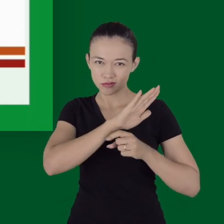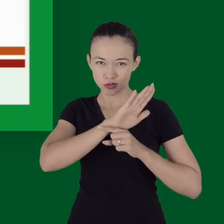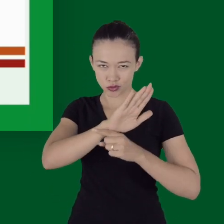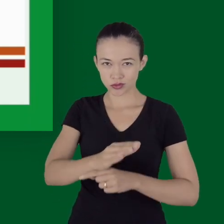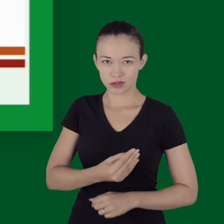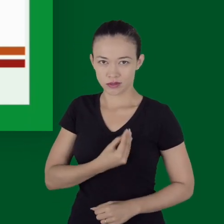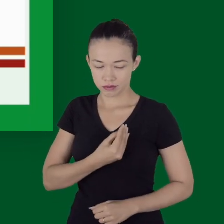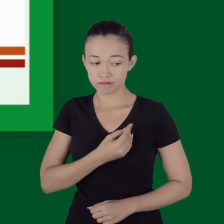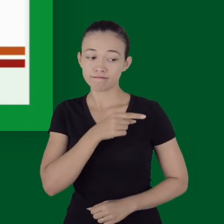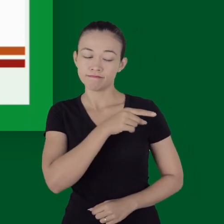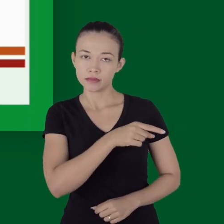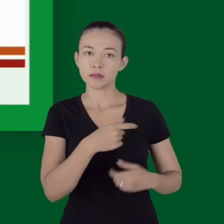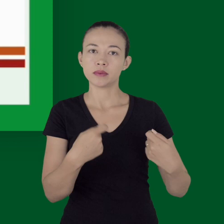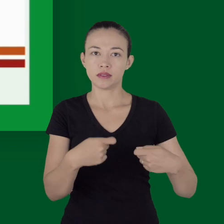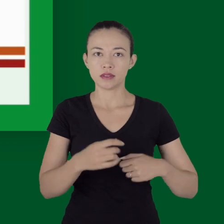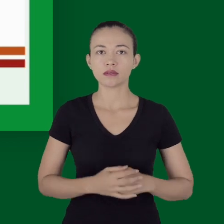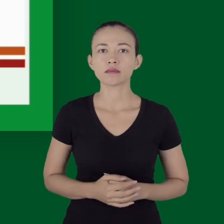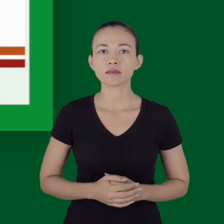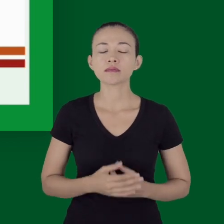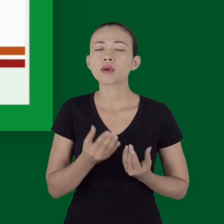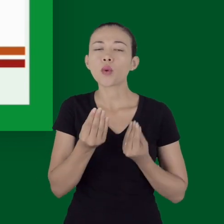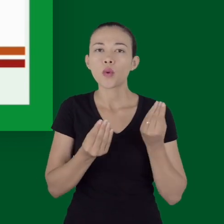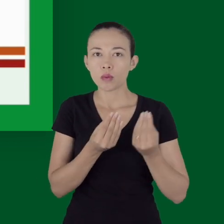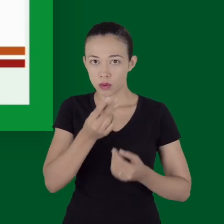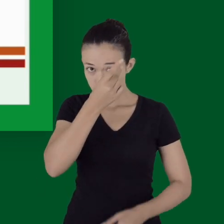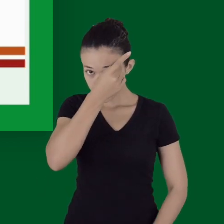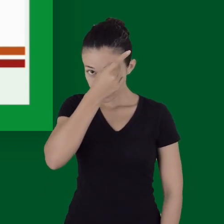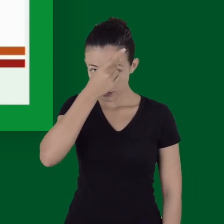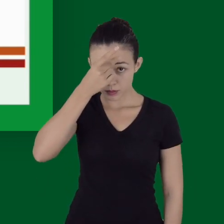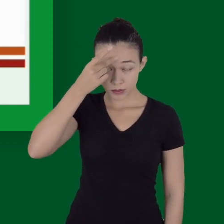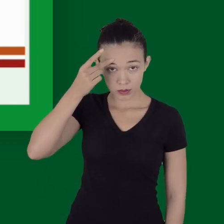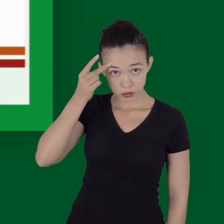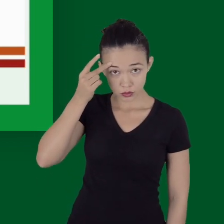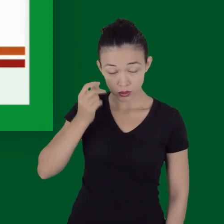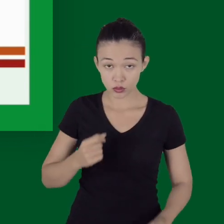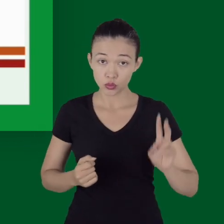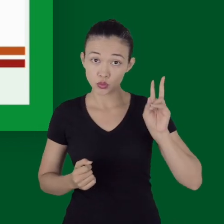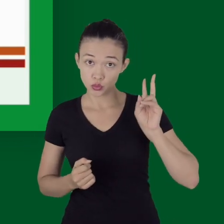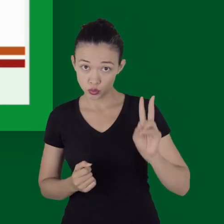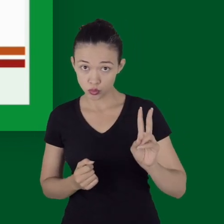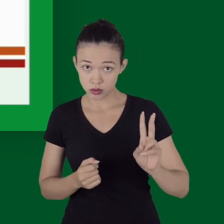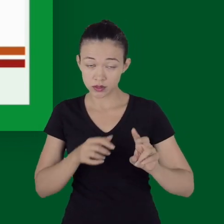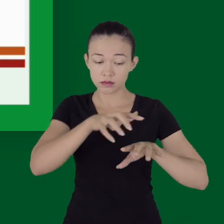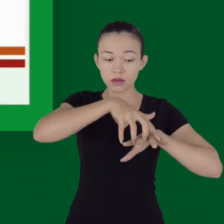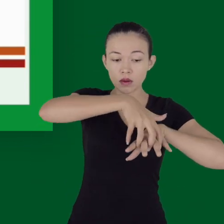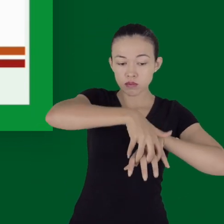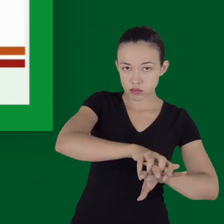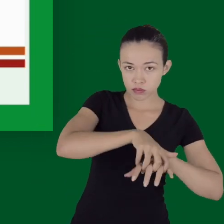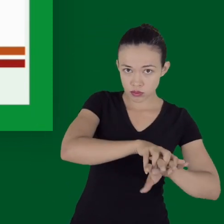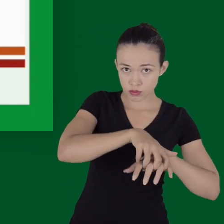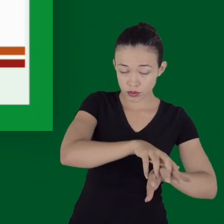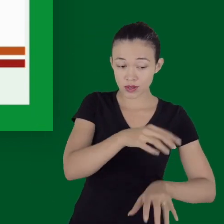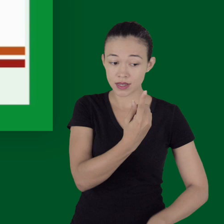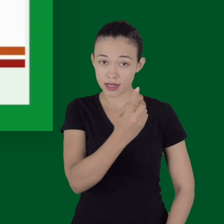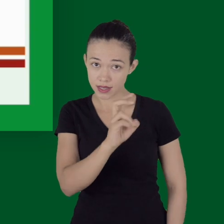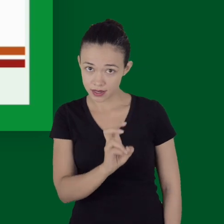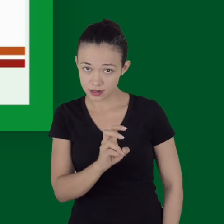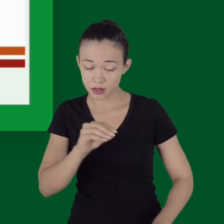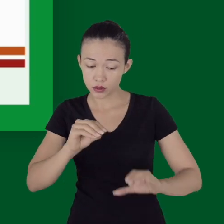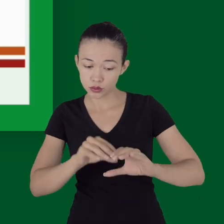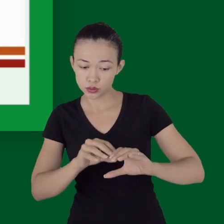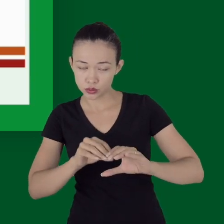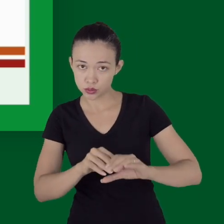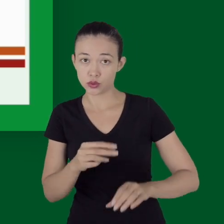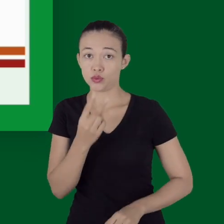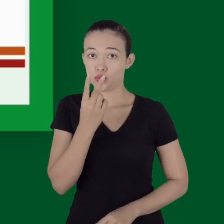A gente tem que só lembrar aqui que, nesses casos, a RCP 15 compressões para 2 ventilações, com 2 socorristas, e